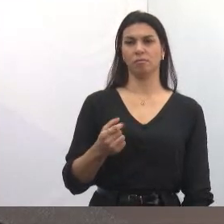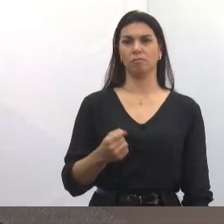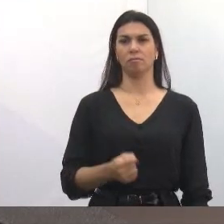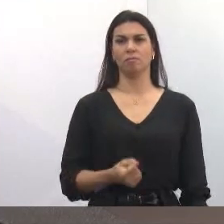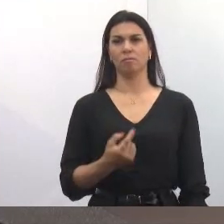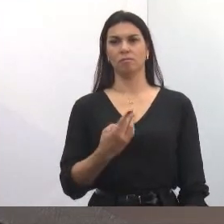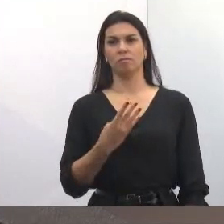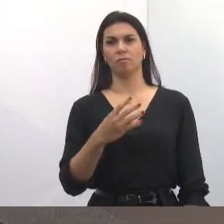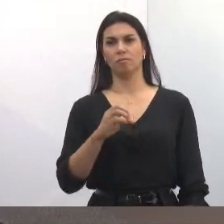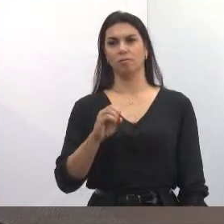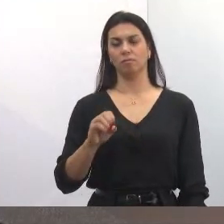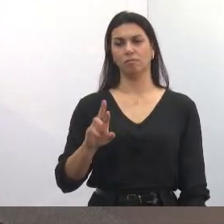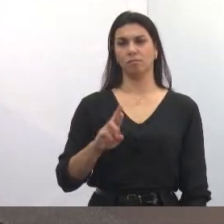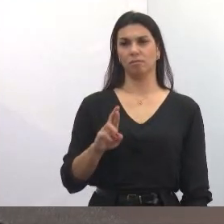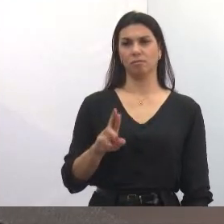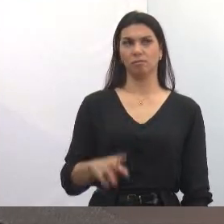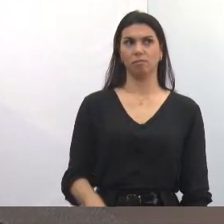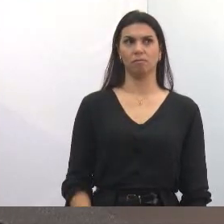R$ 5.882.140,92.